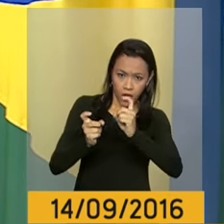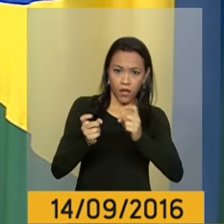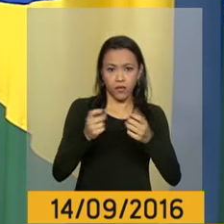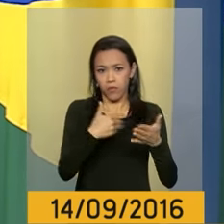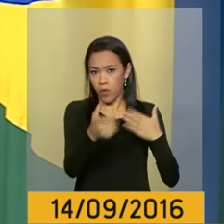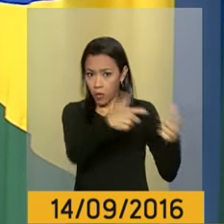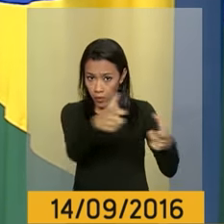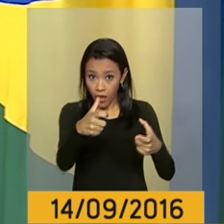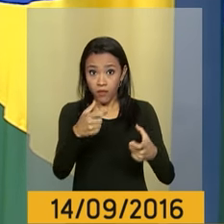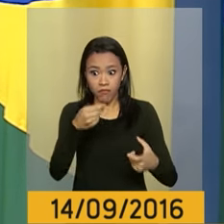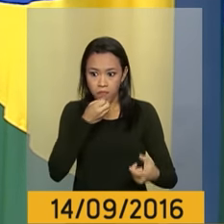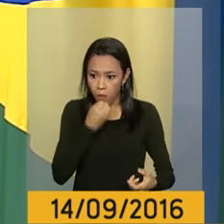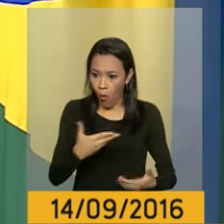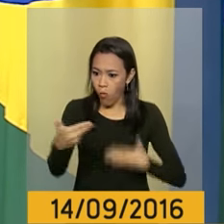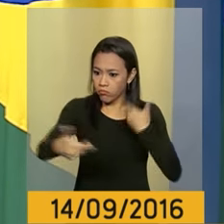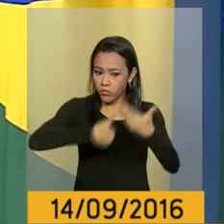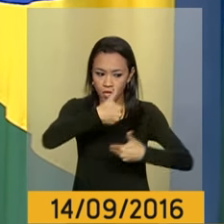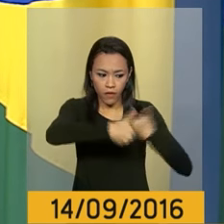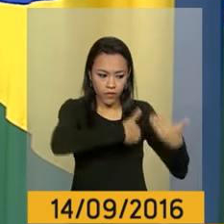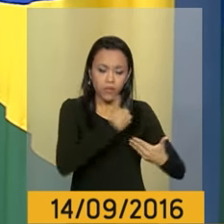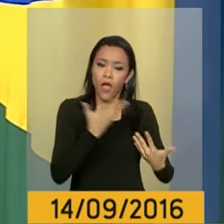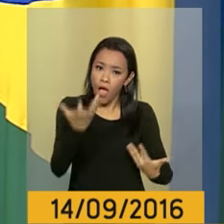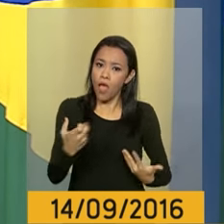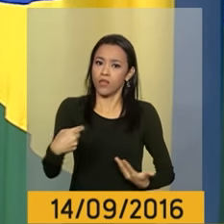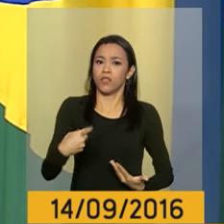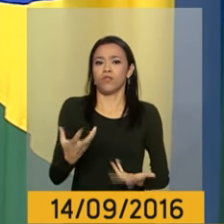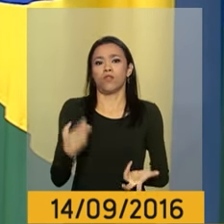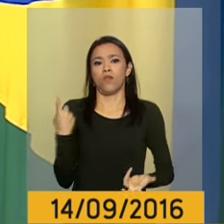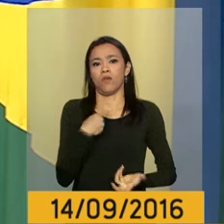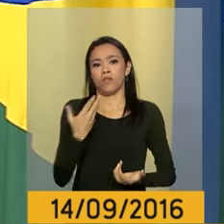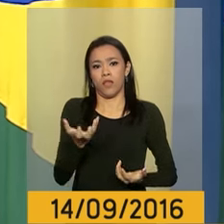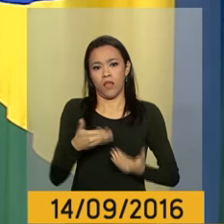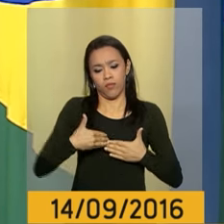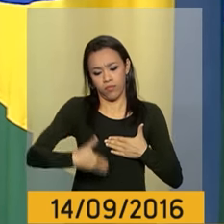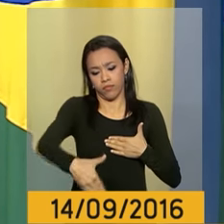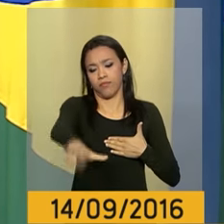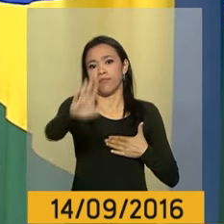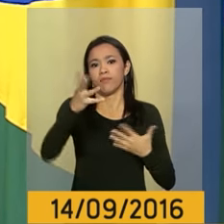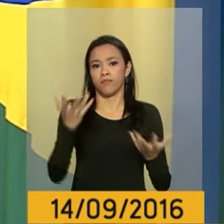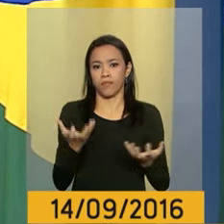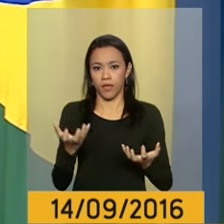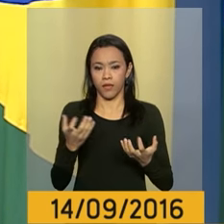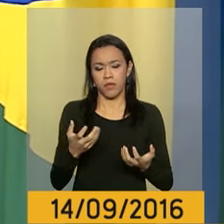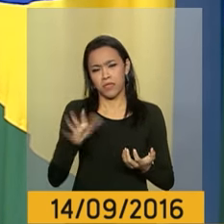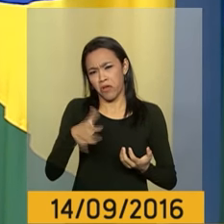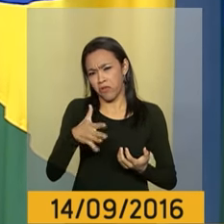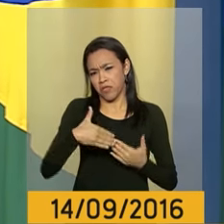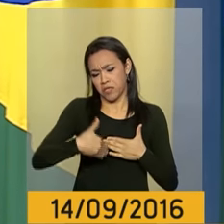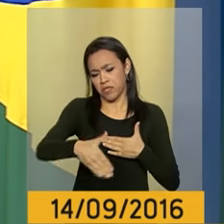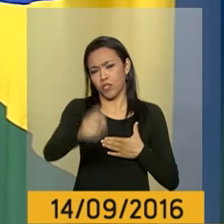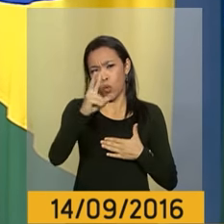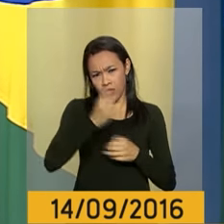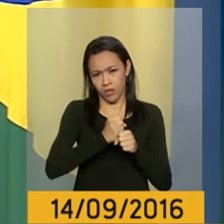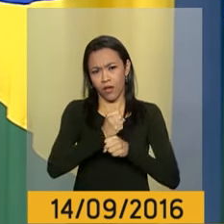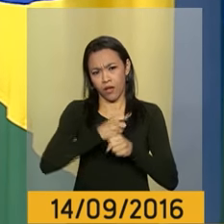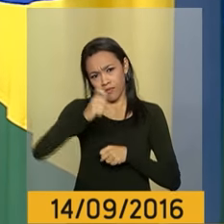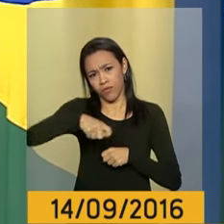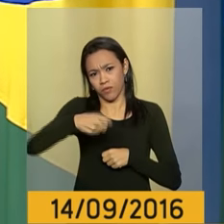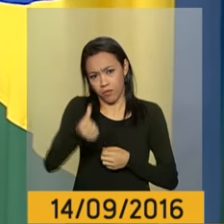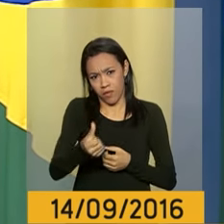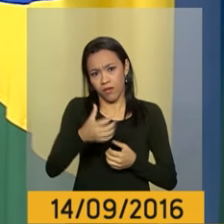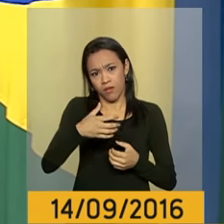bons serviços. É o que nós queremos ao longo do tempo. Quem sabe, Ricardo, ao longo destes breves